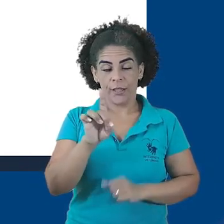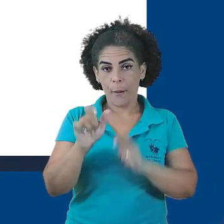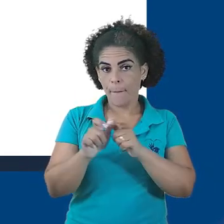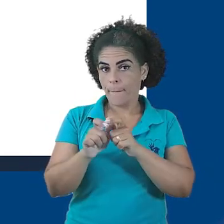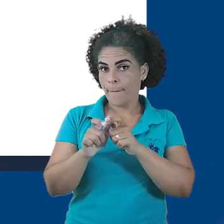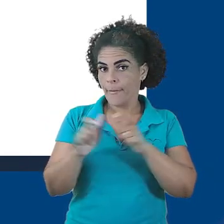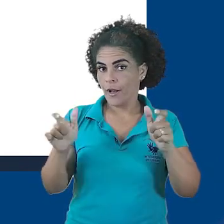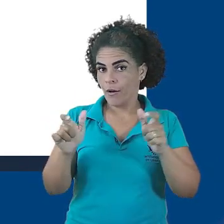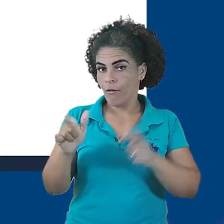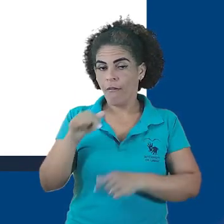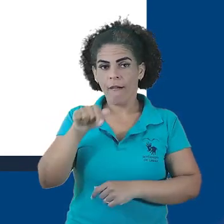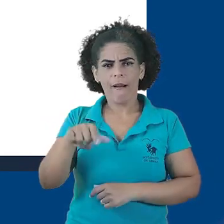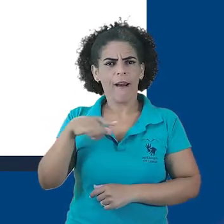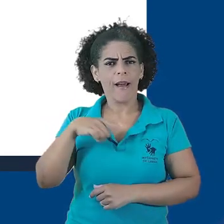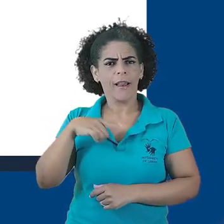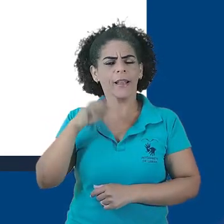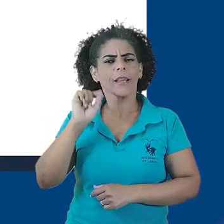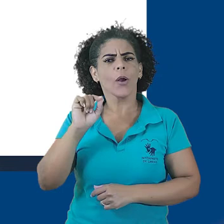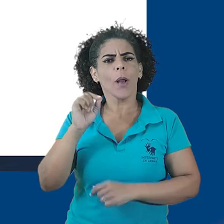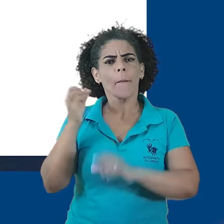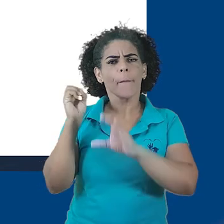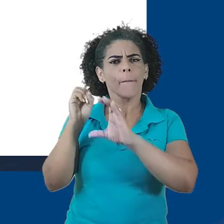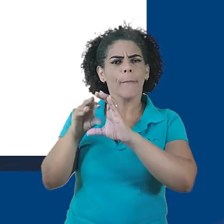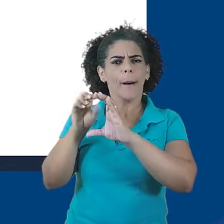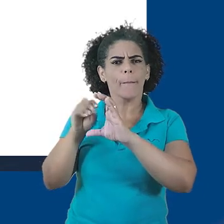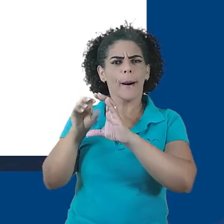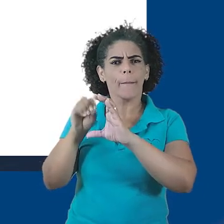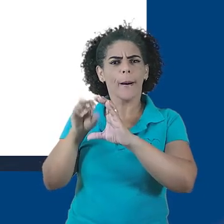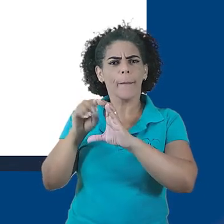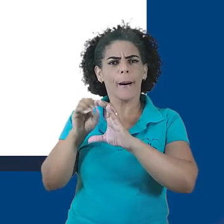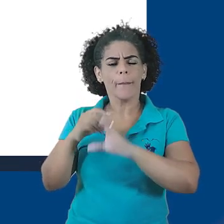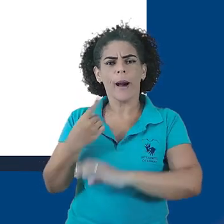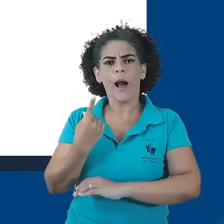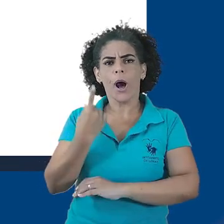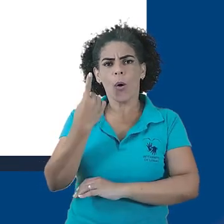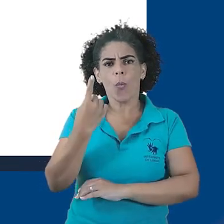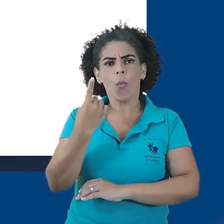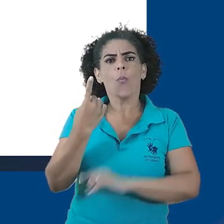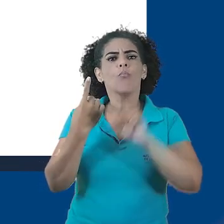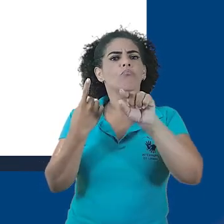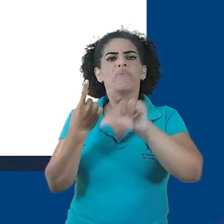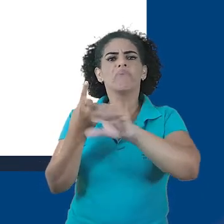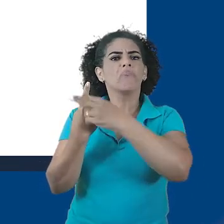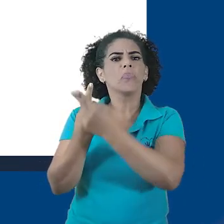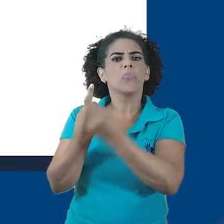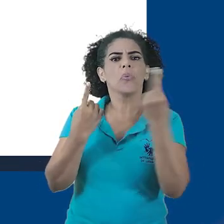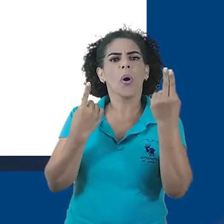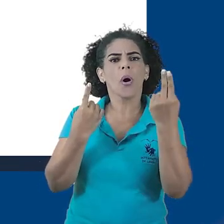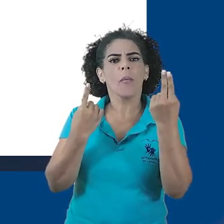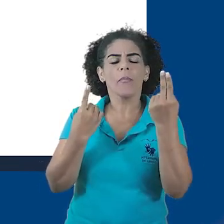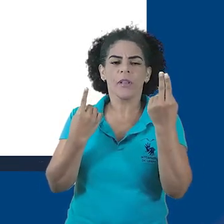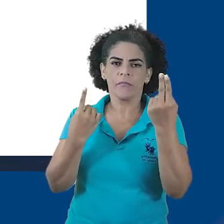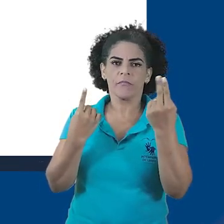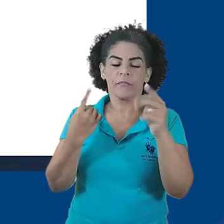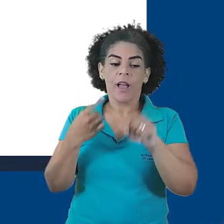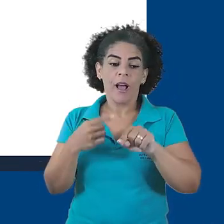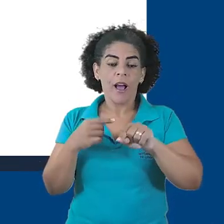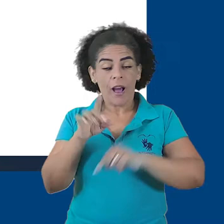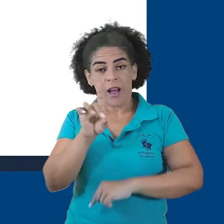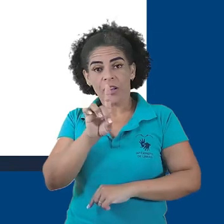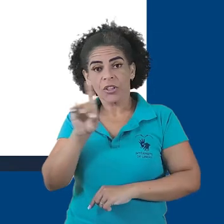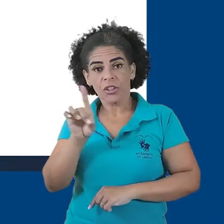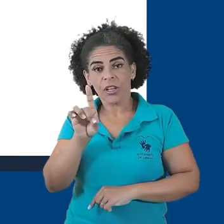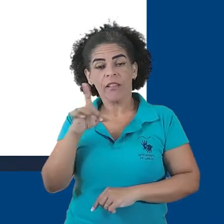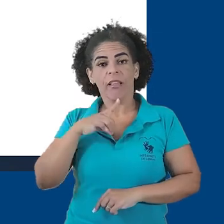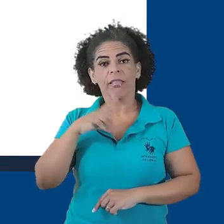direita, que é a maior, ela possui todas as postagens de um usuário selecionado para a avaliação. A seção da